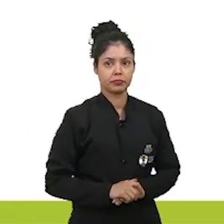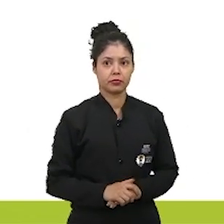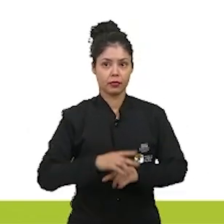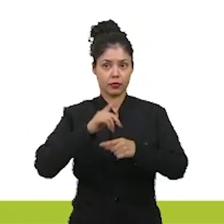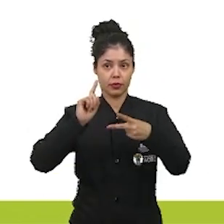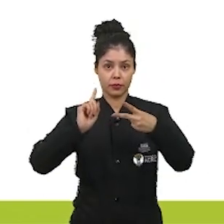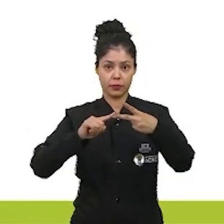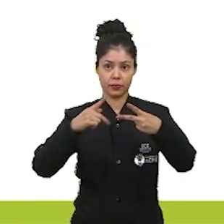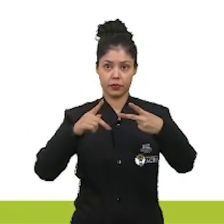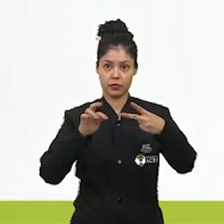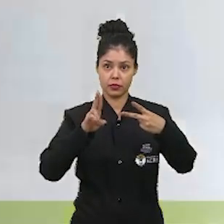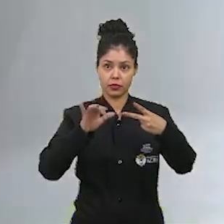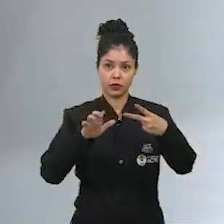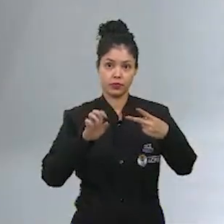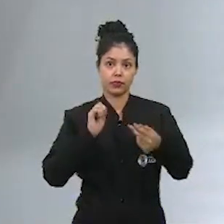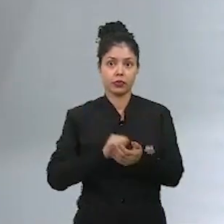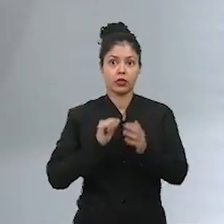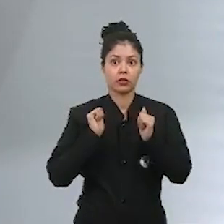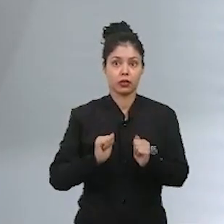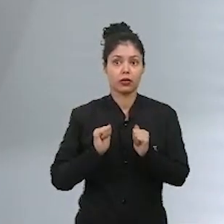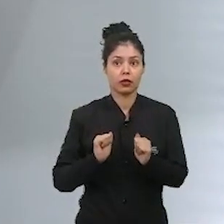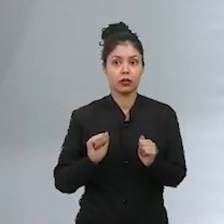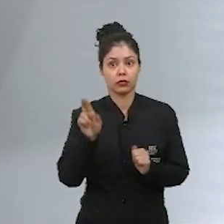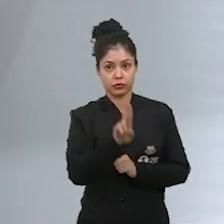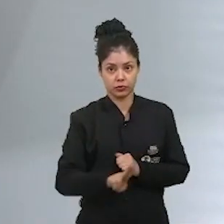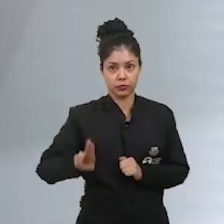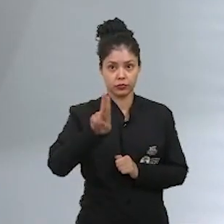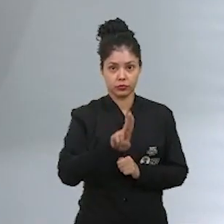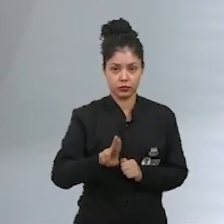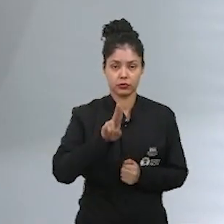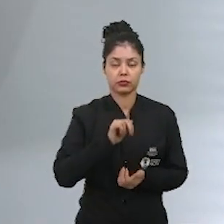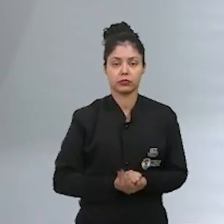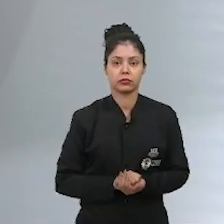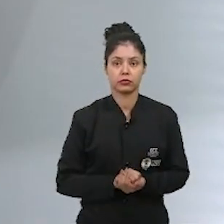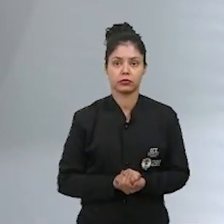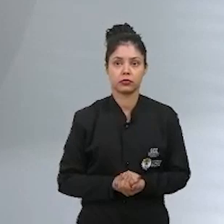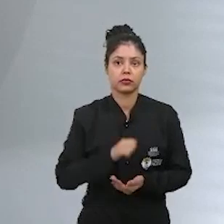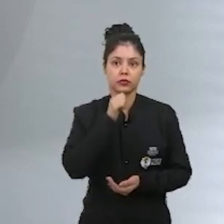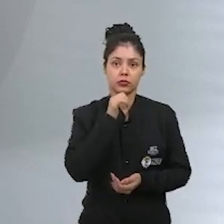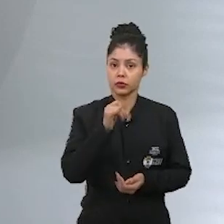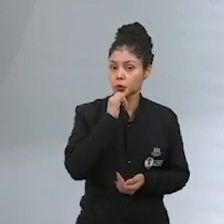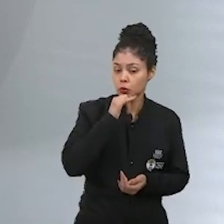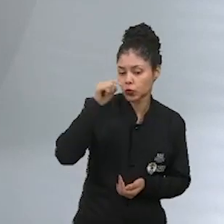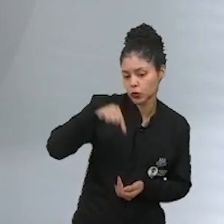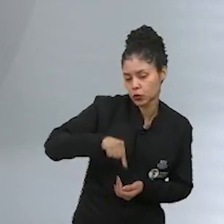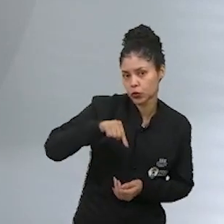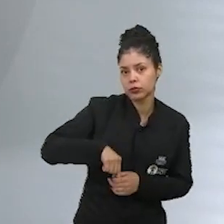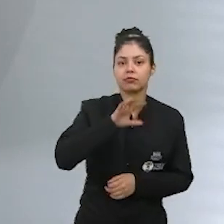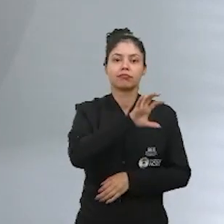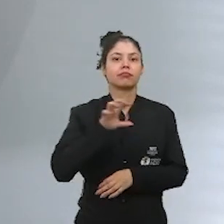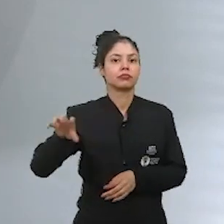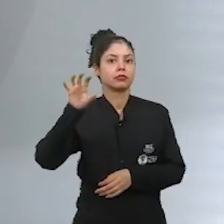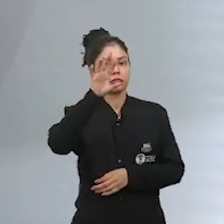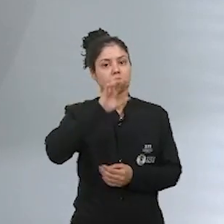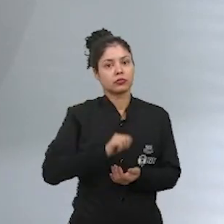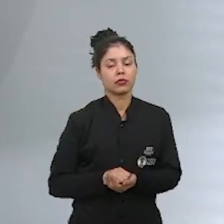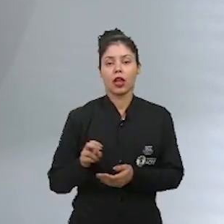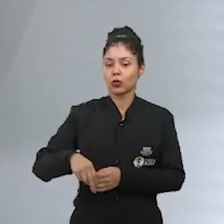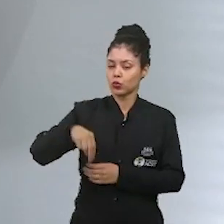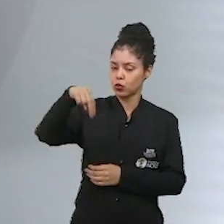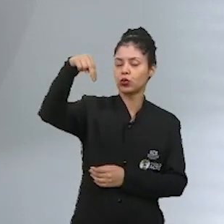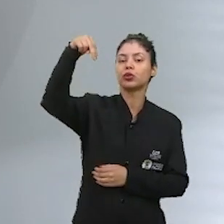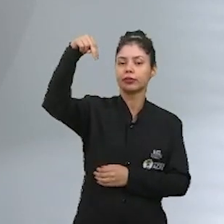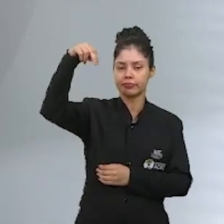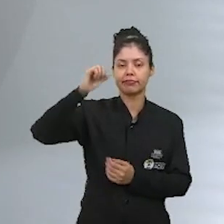Planície. Aí, quando se fala de planície, nós podemos usar bastante o exemplo aqui da nossa região, tá? A região